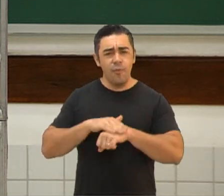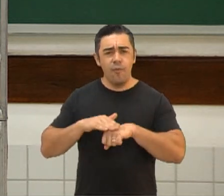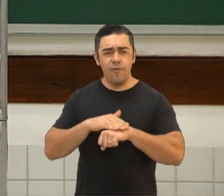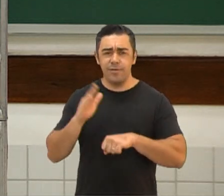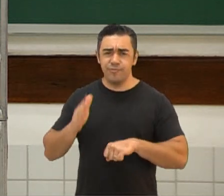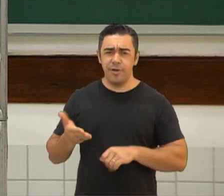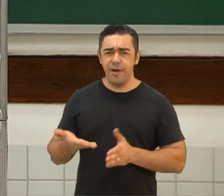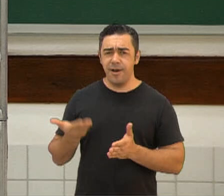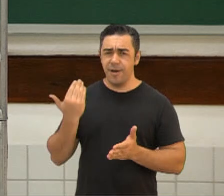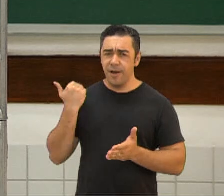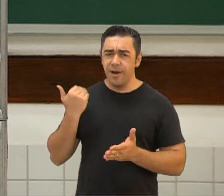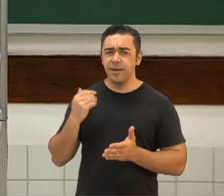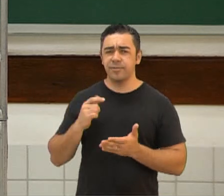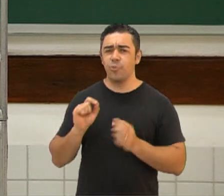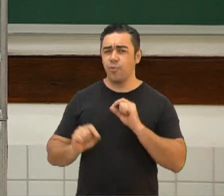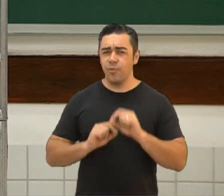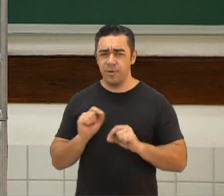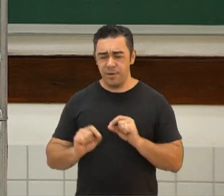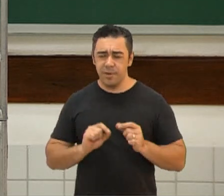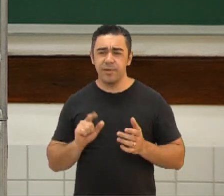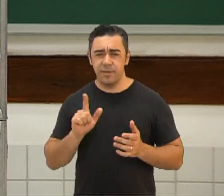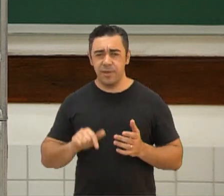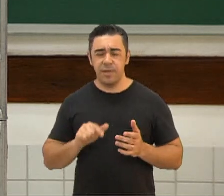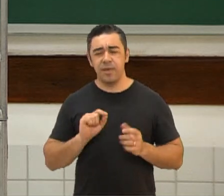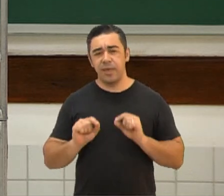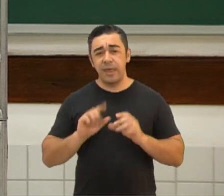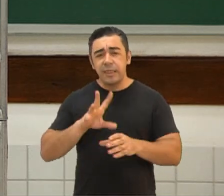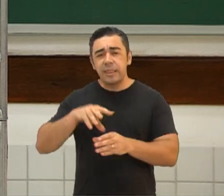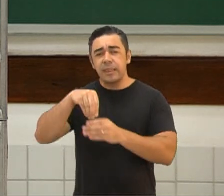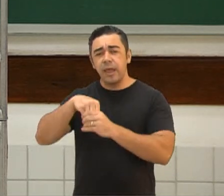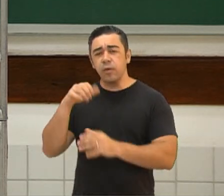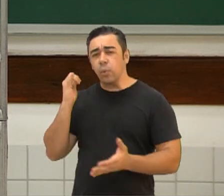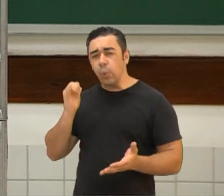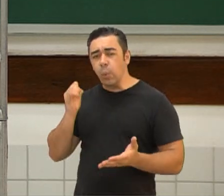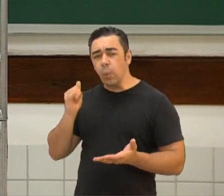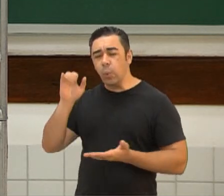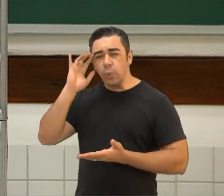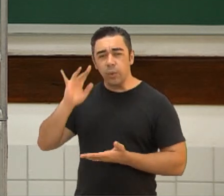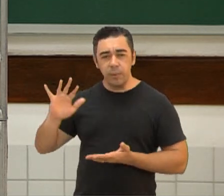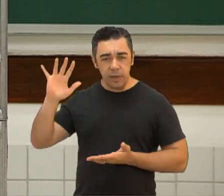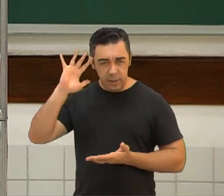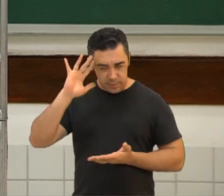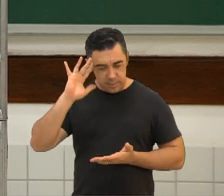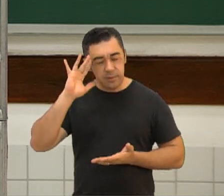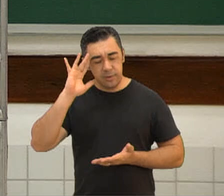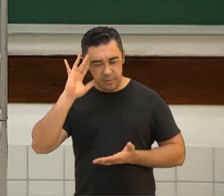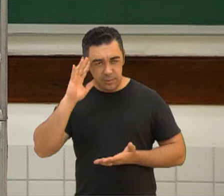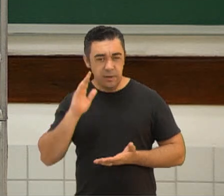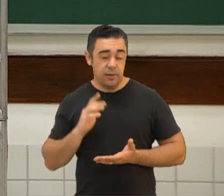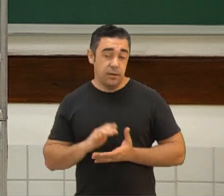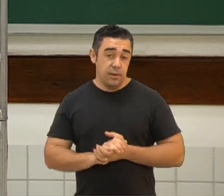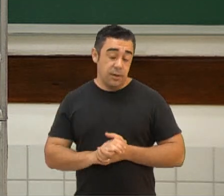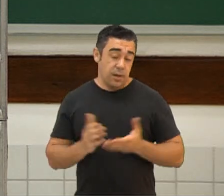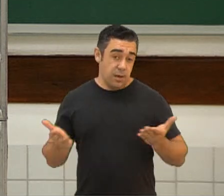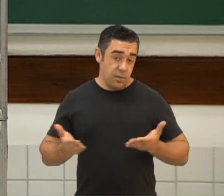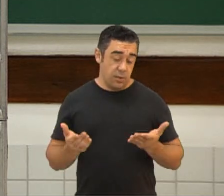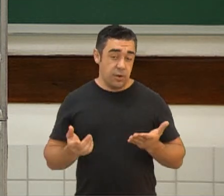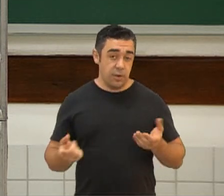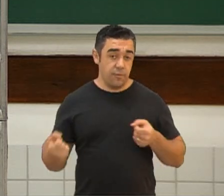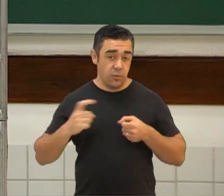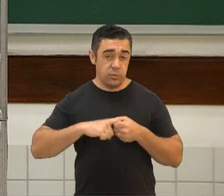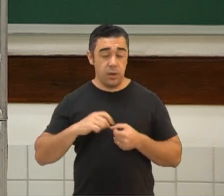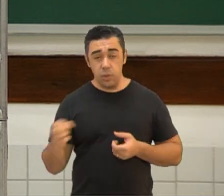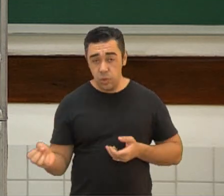vínhamos fazendo anteriormente, né, sobre os elementos que compõem o conto maravilhoso. Vamos trazer com certeza